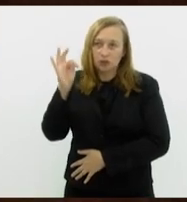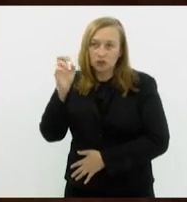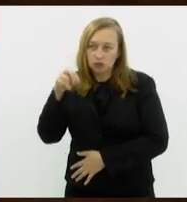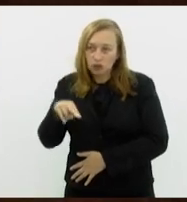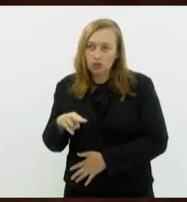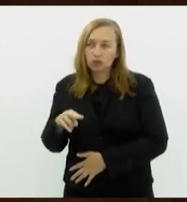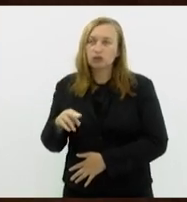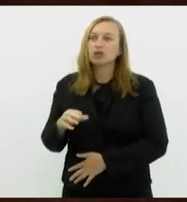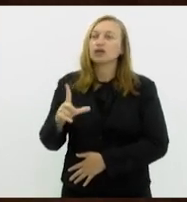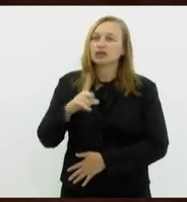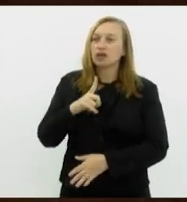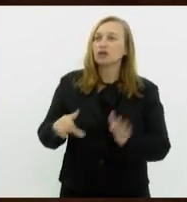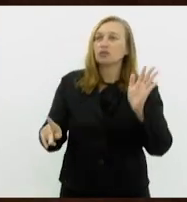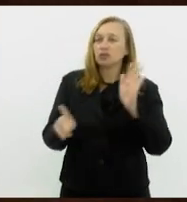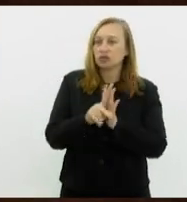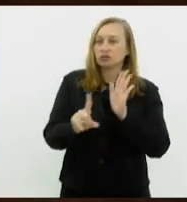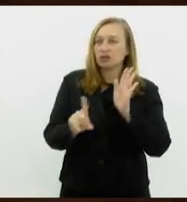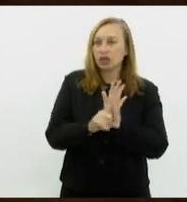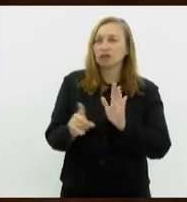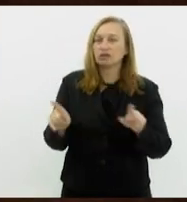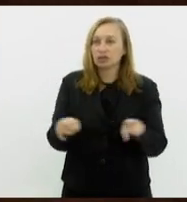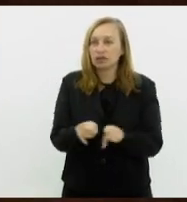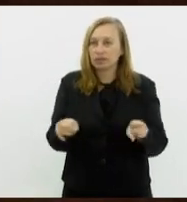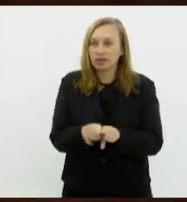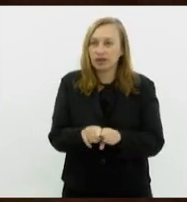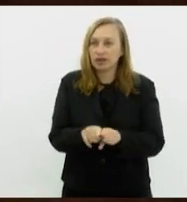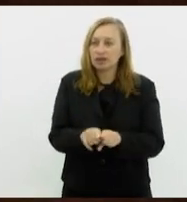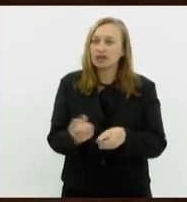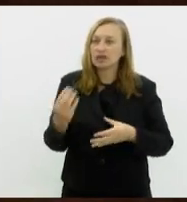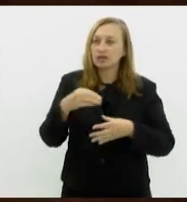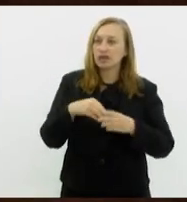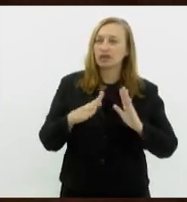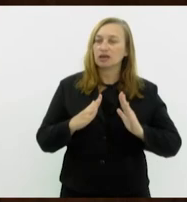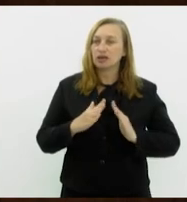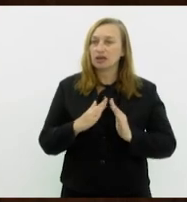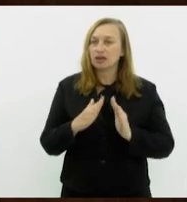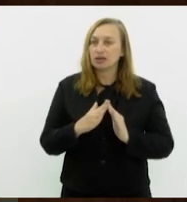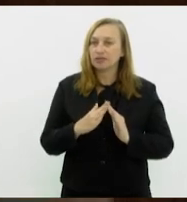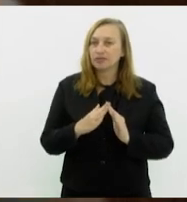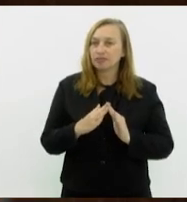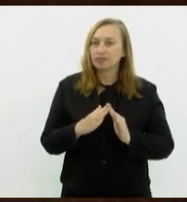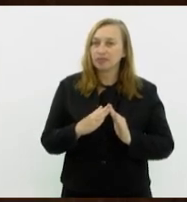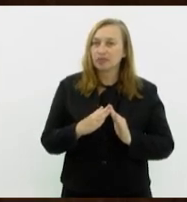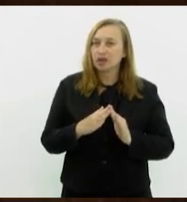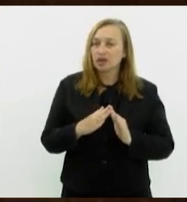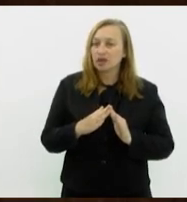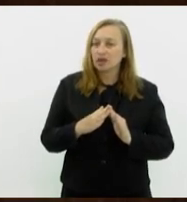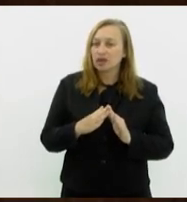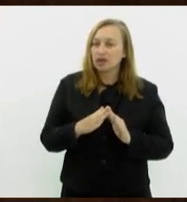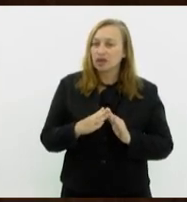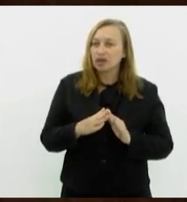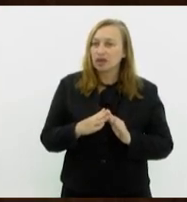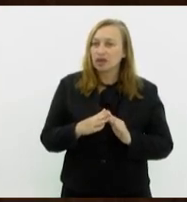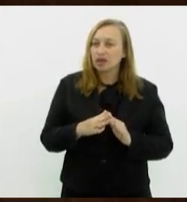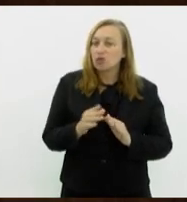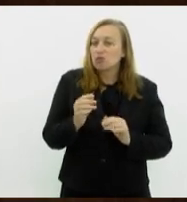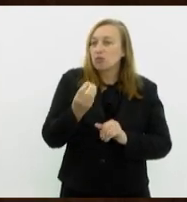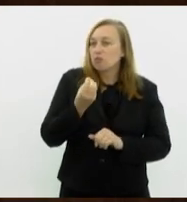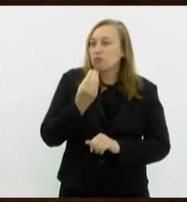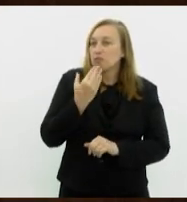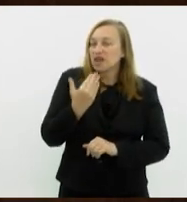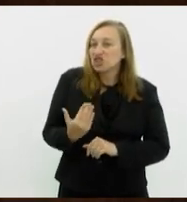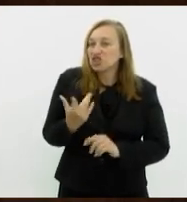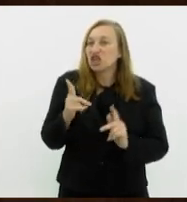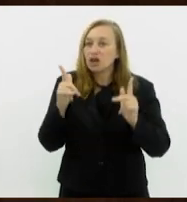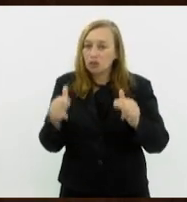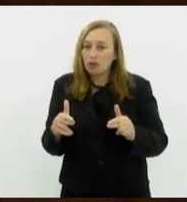tenho um projeto de lei também, que está tramitando na casa, que faz exatamente esse pedido.